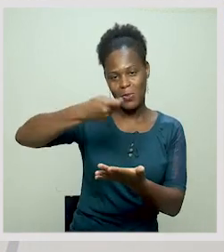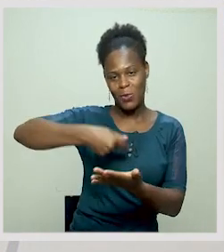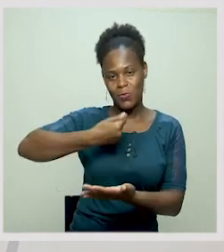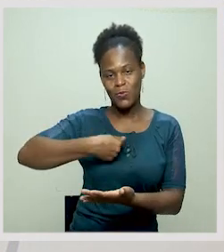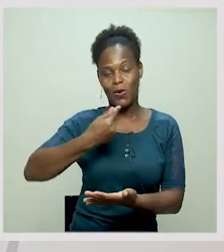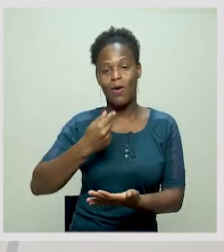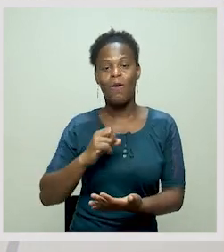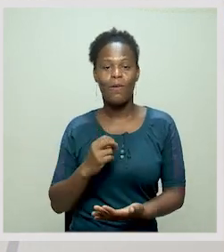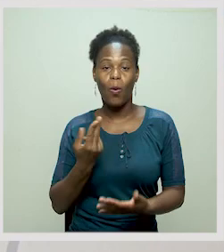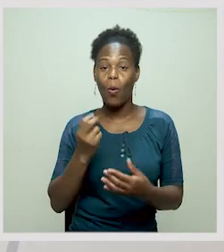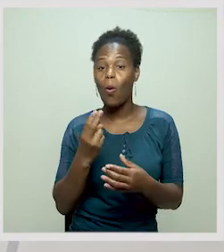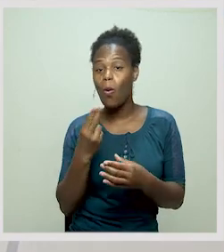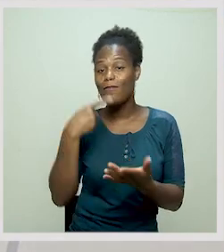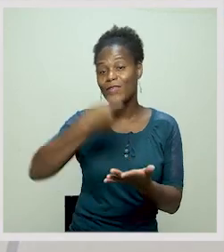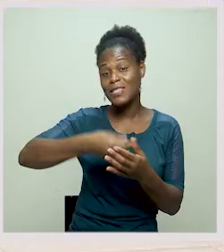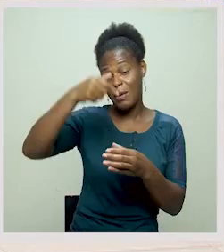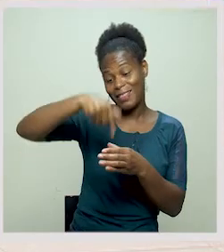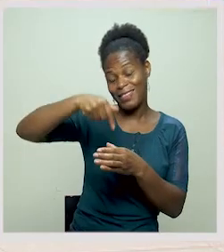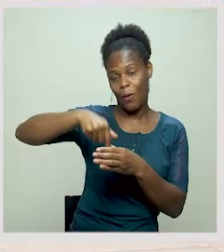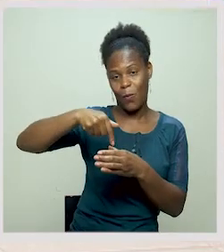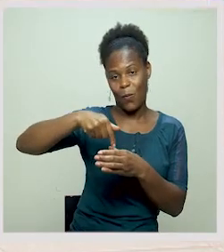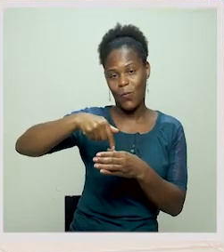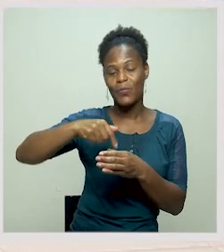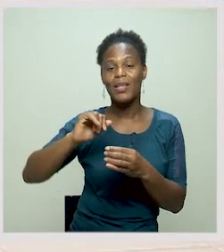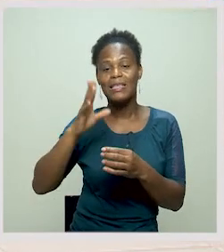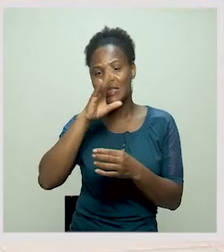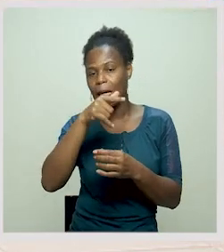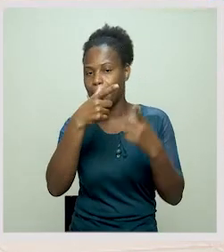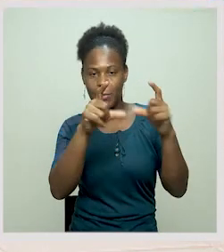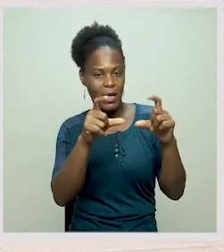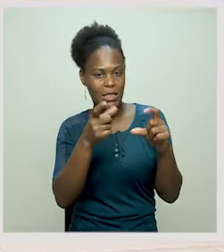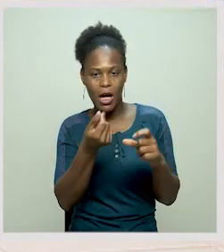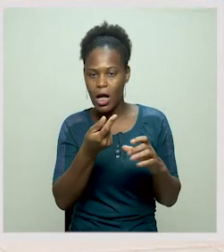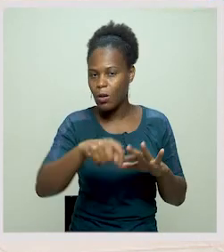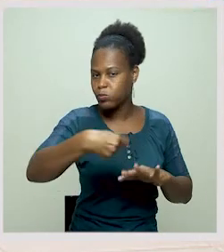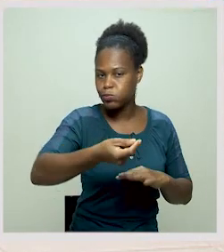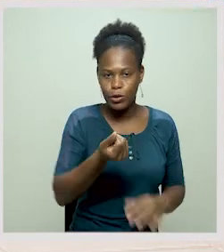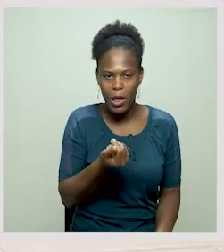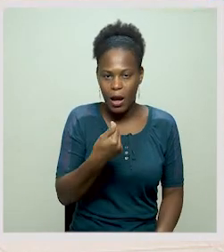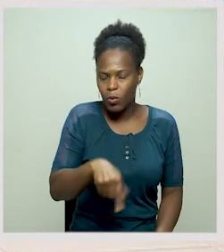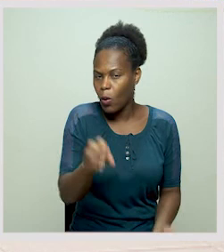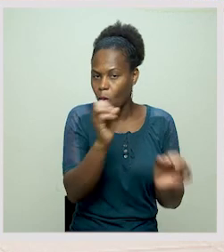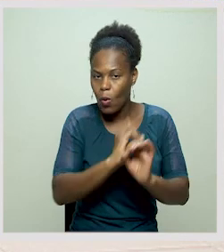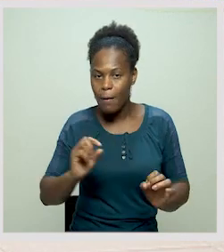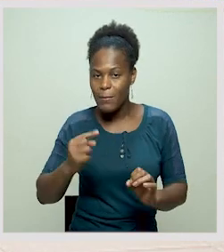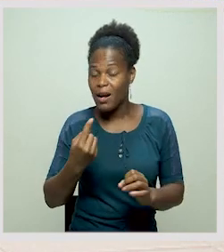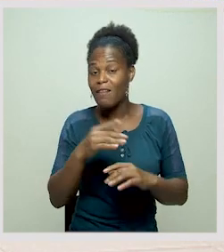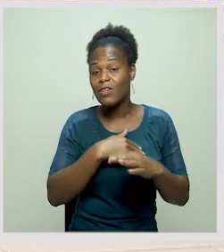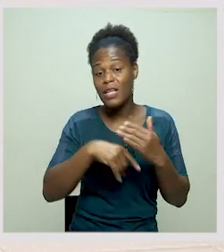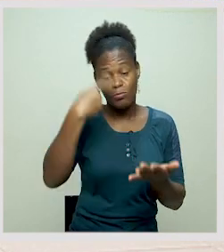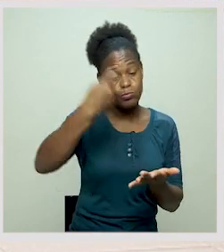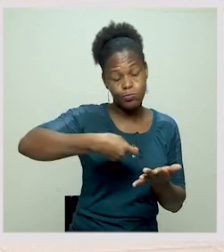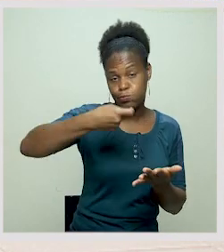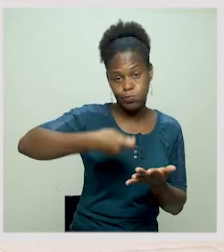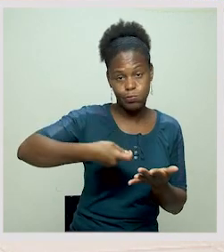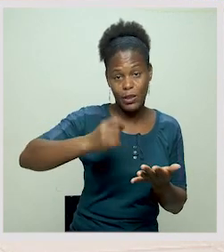autofinanciamento ou o financiamento interno. Caso a empresa não tenha recursos suficientes para